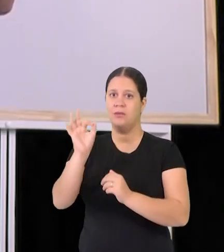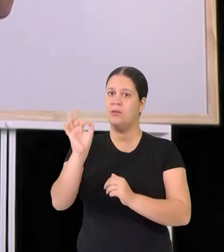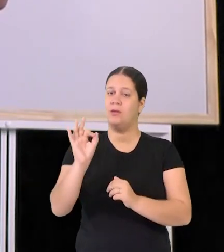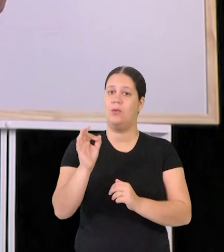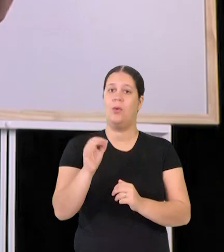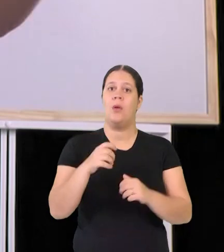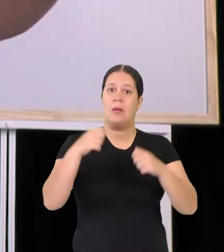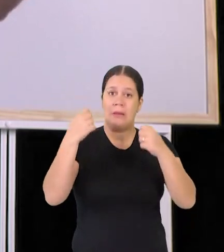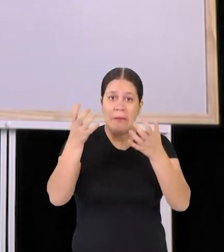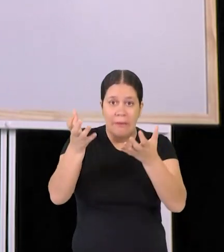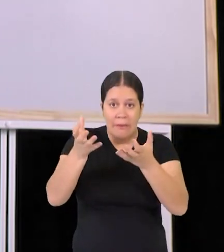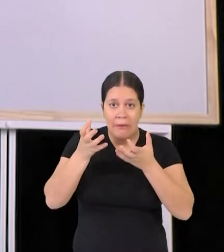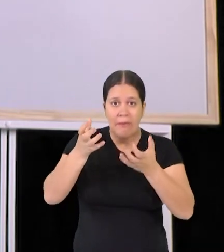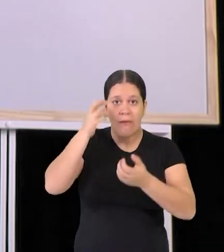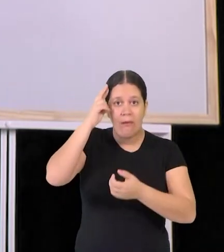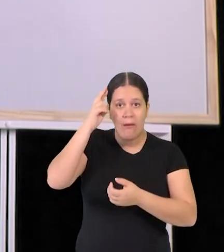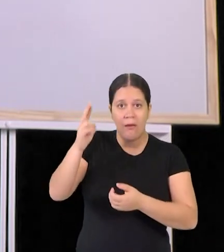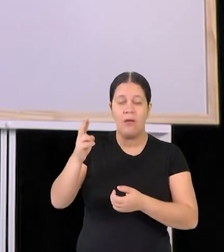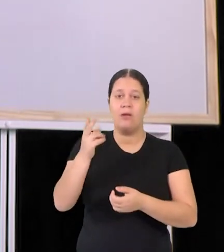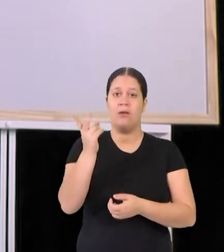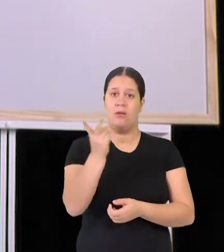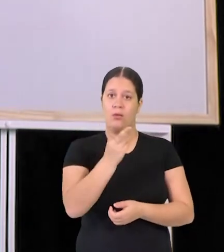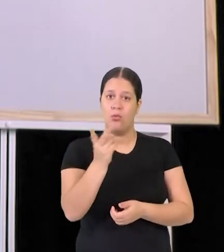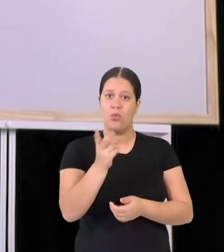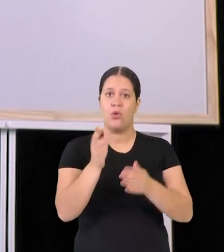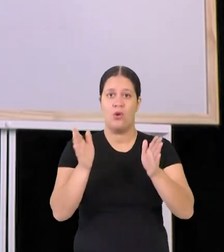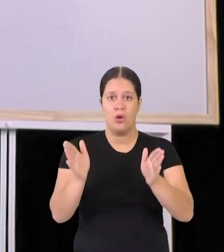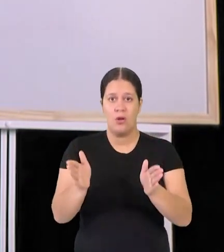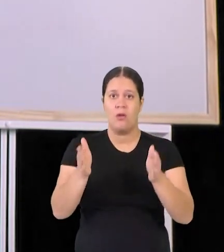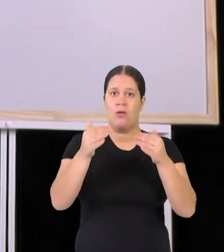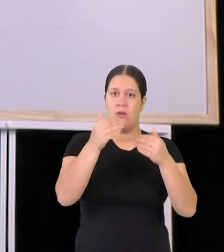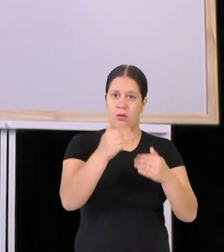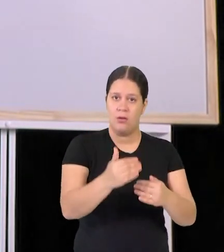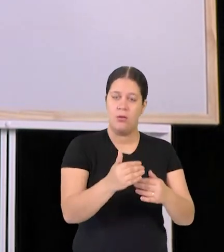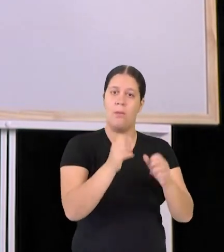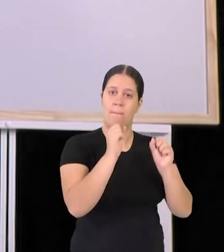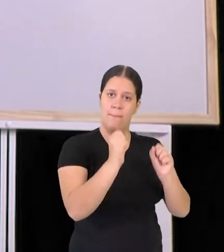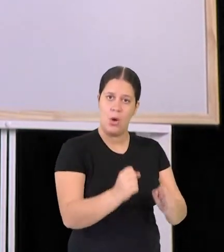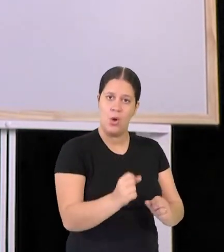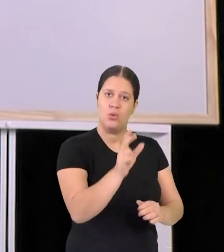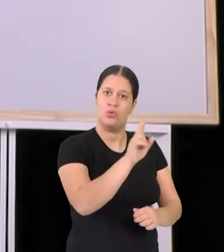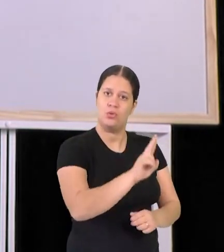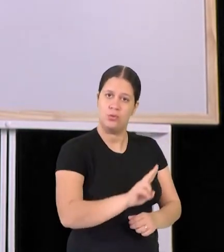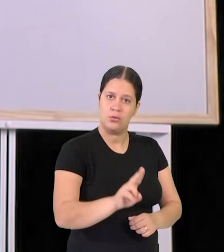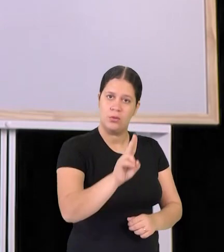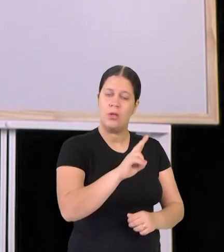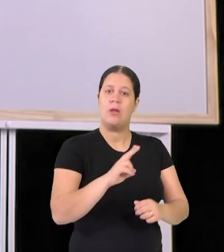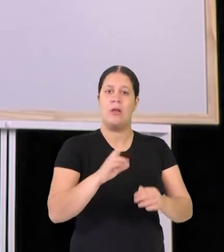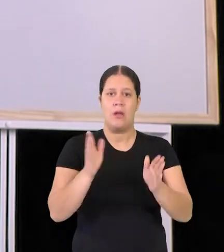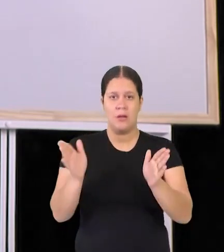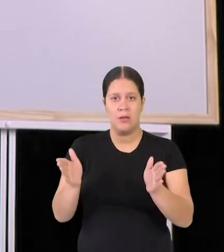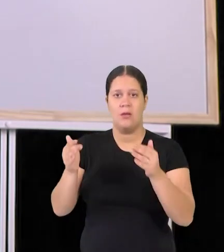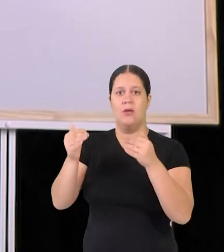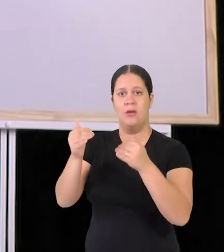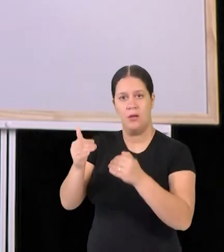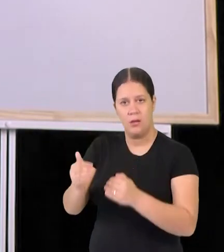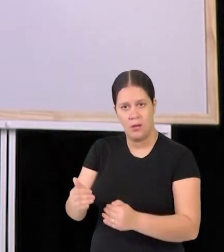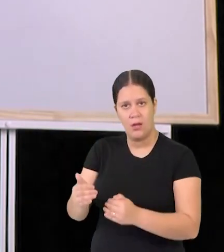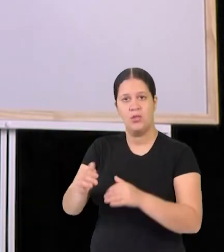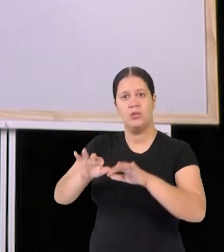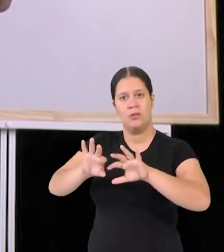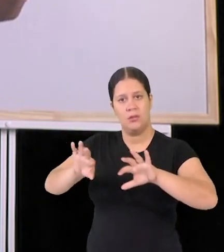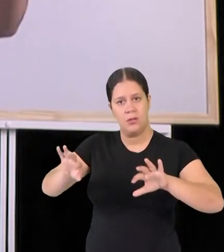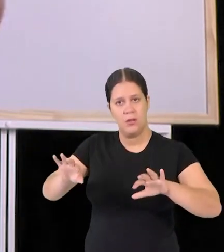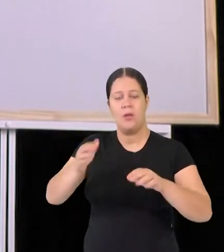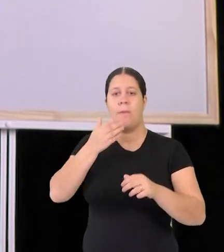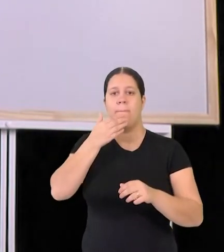que tenha água suficiente para ambos. Então a lavanderia pode usar também a água da caixa que era separado para a